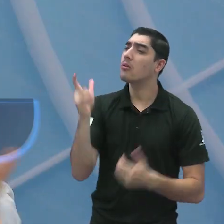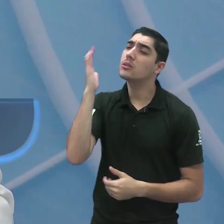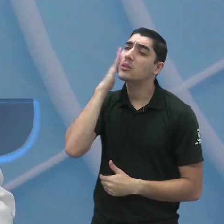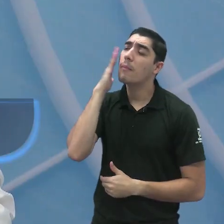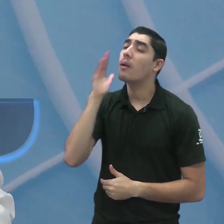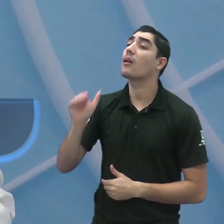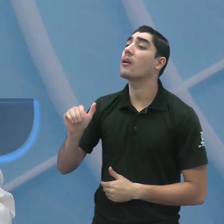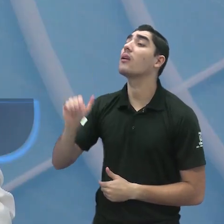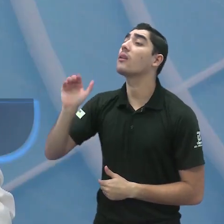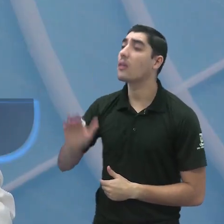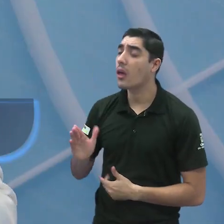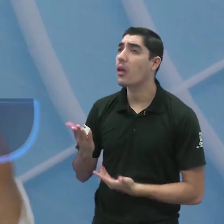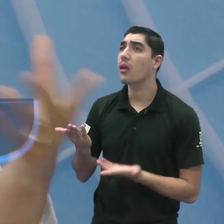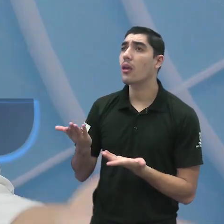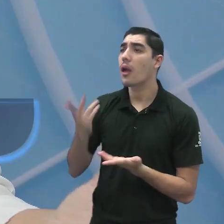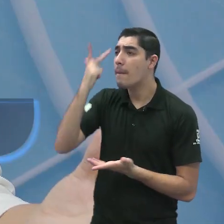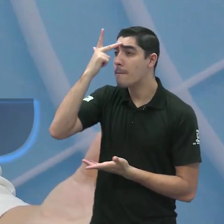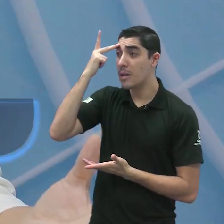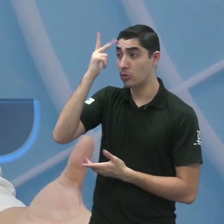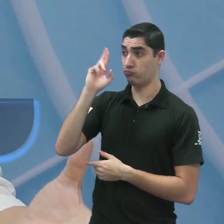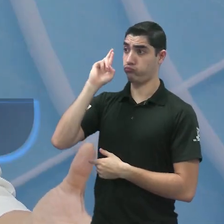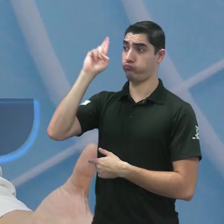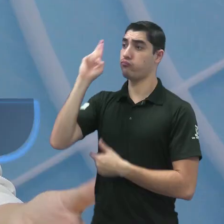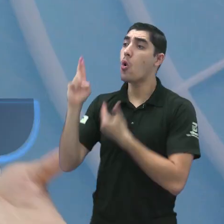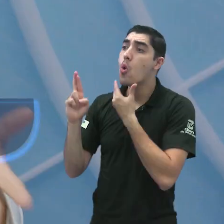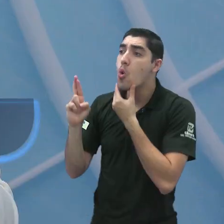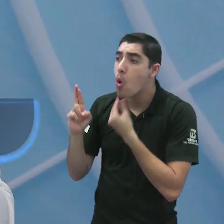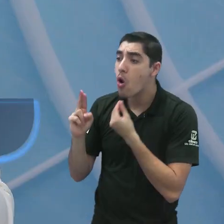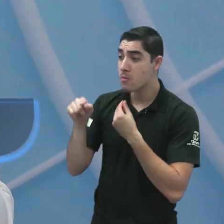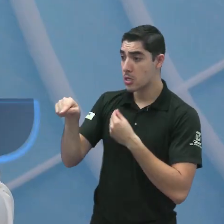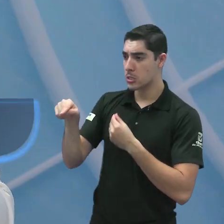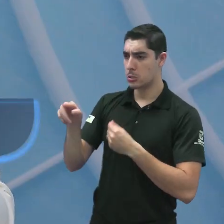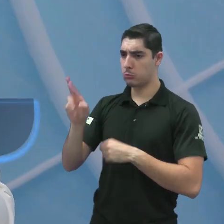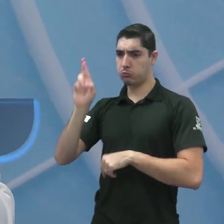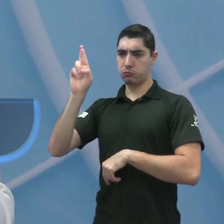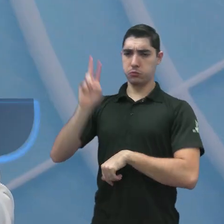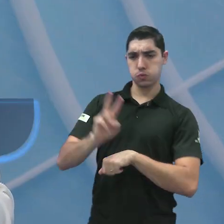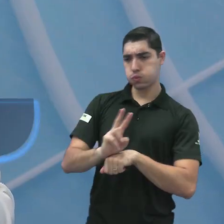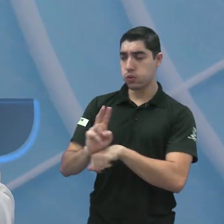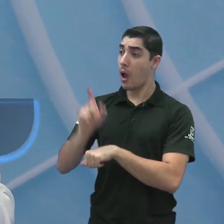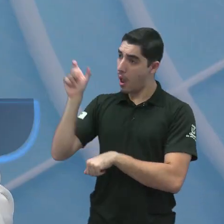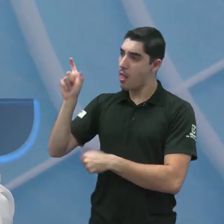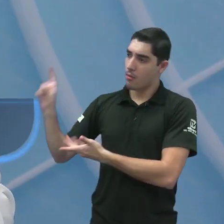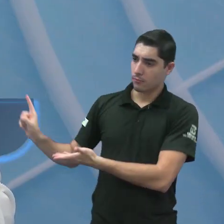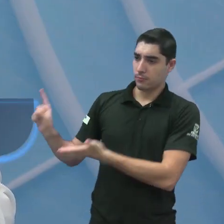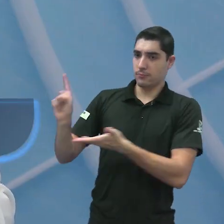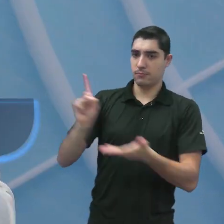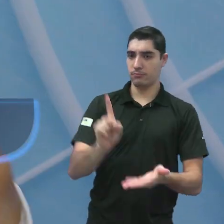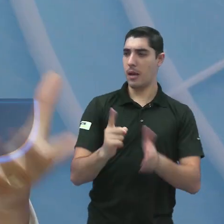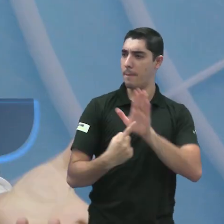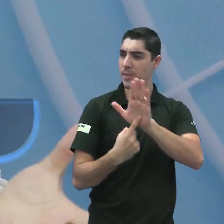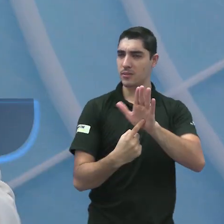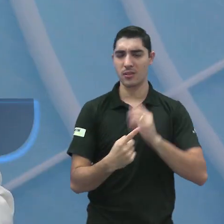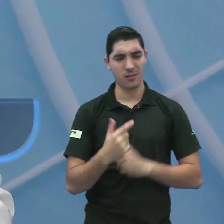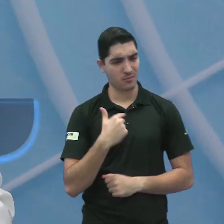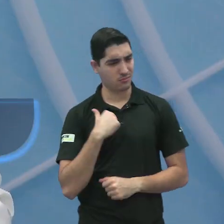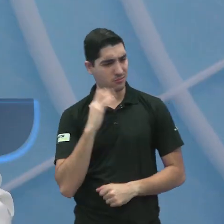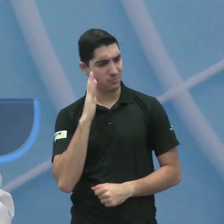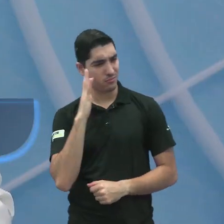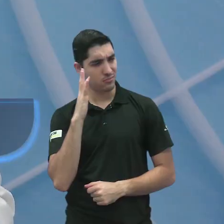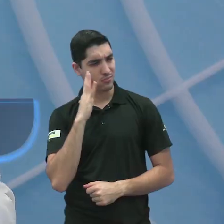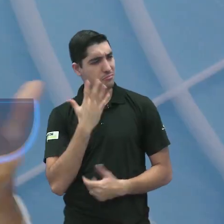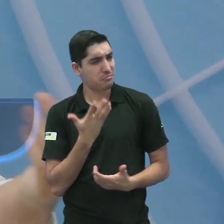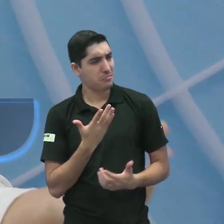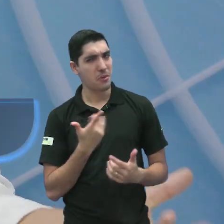desse o contato do supervisor do seu grupo para que ele viesse apresentar nesse trabalho. E eu fiquei pensando, por que não